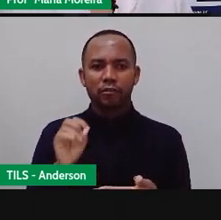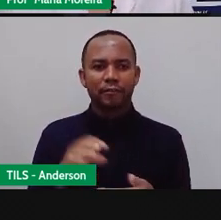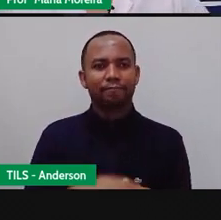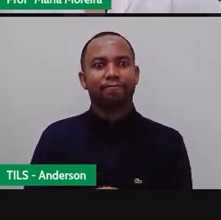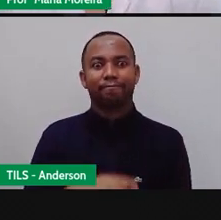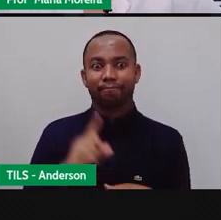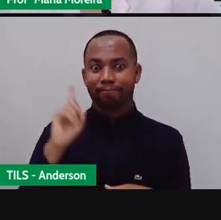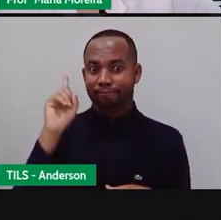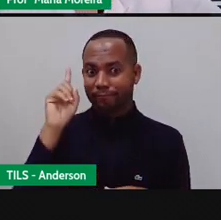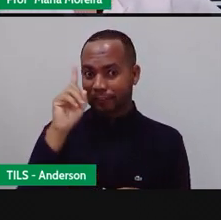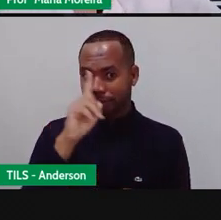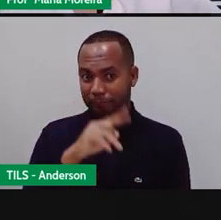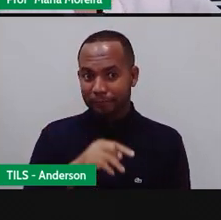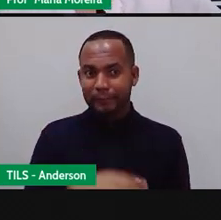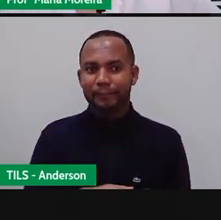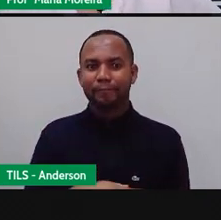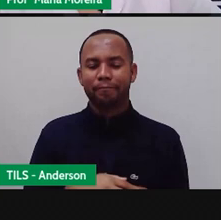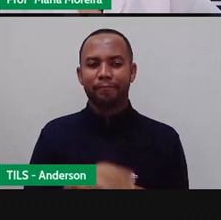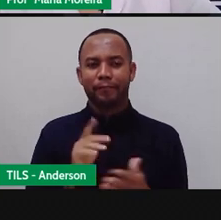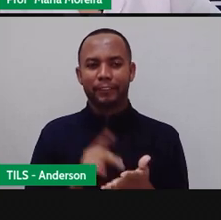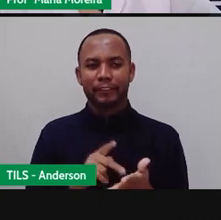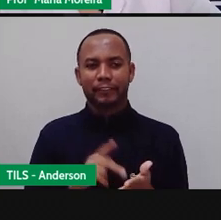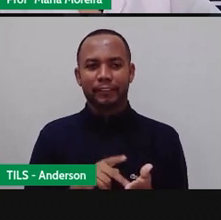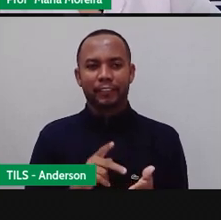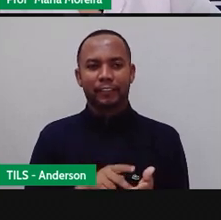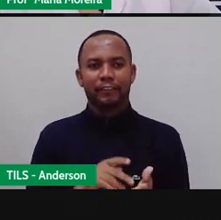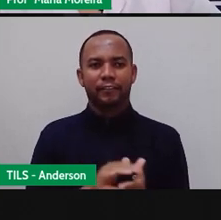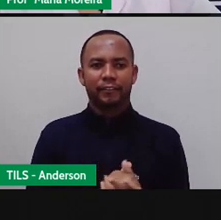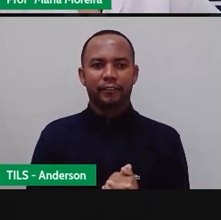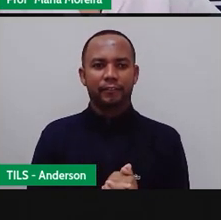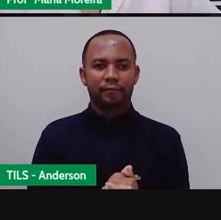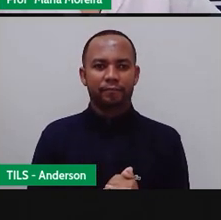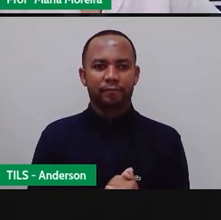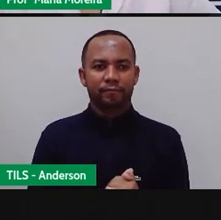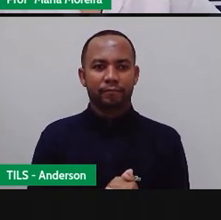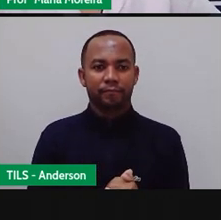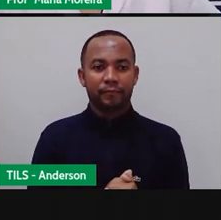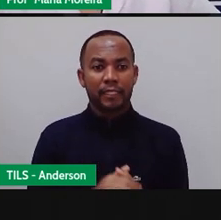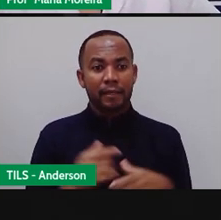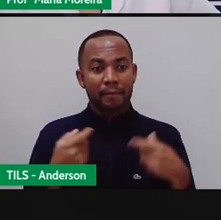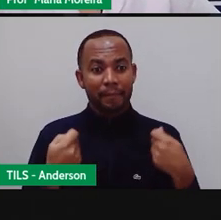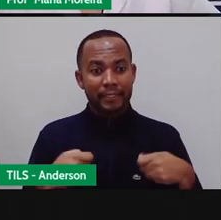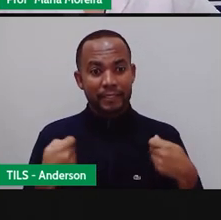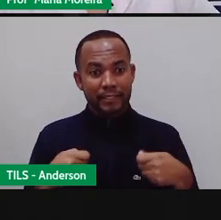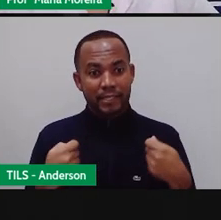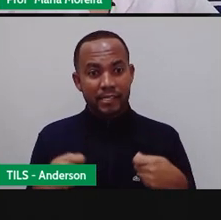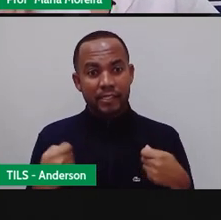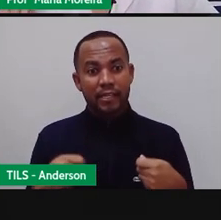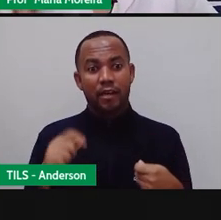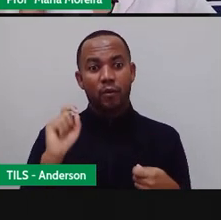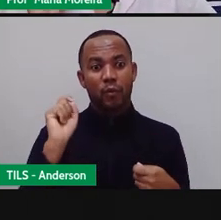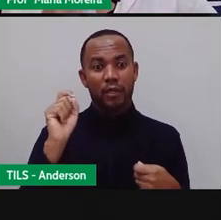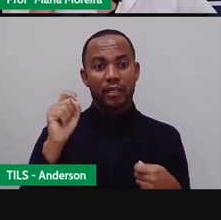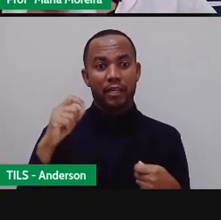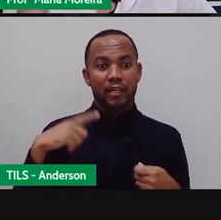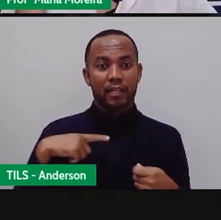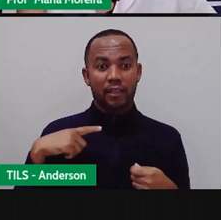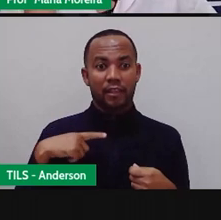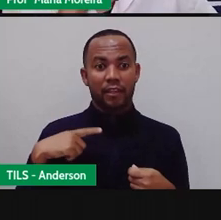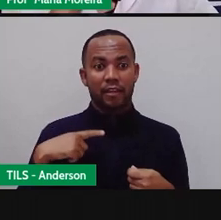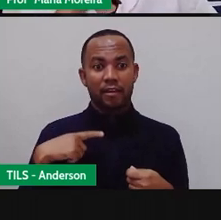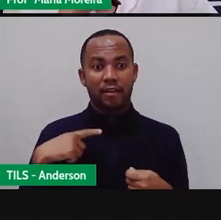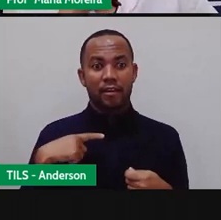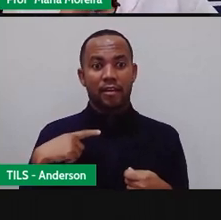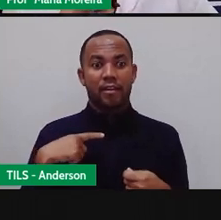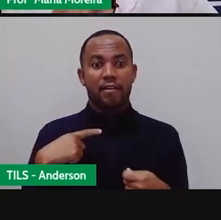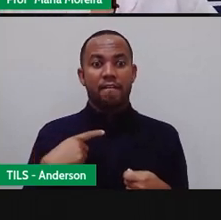complicada que não seria né isso complicadíssimo precisaríamos né estar presente vamos lá